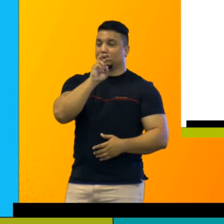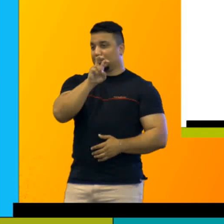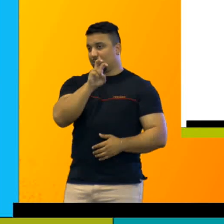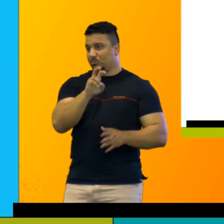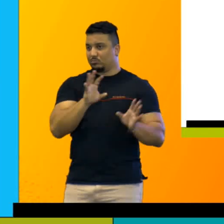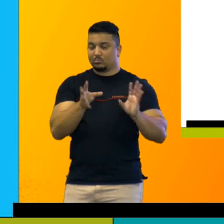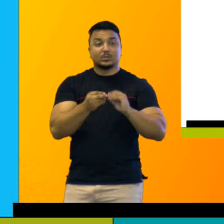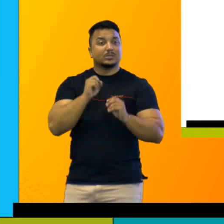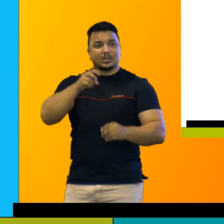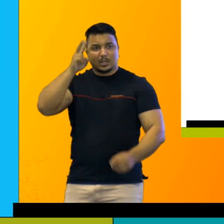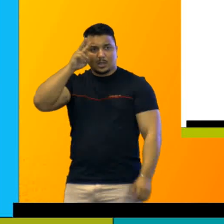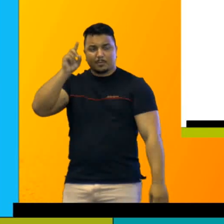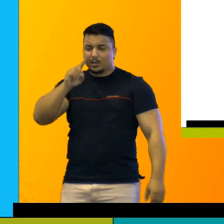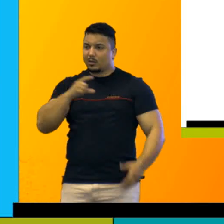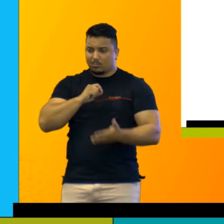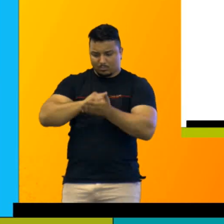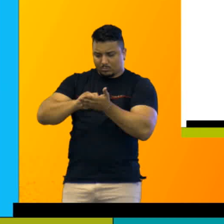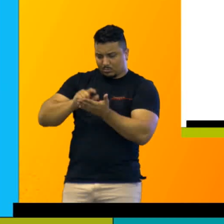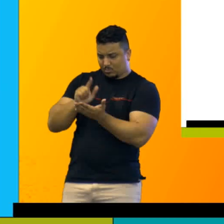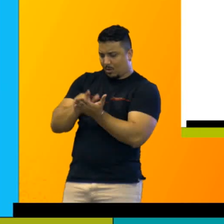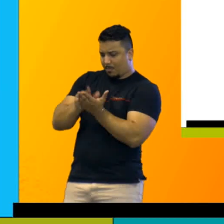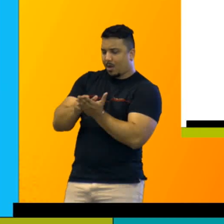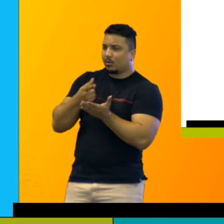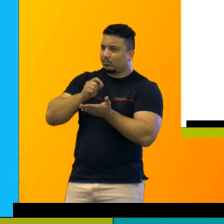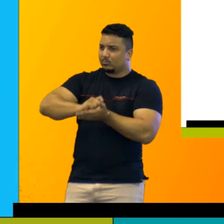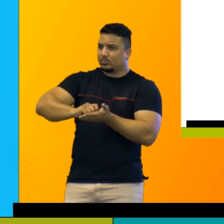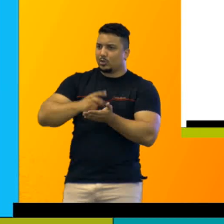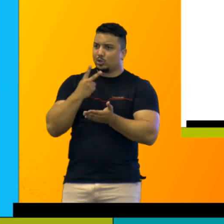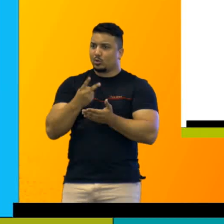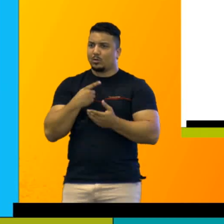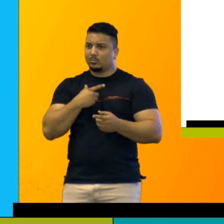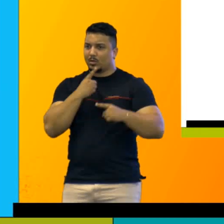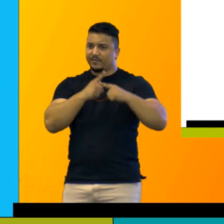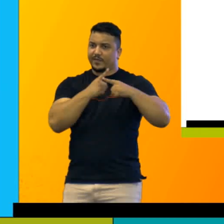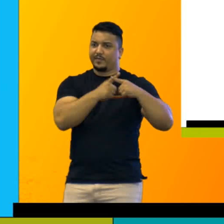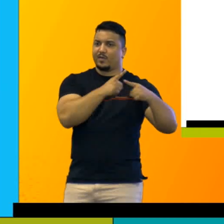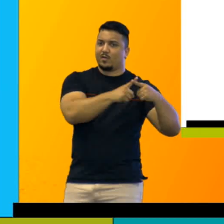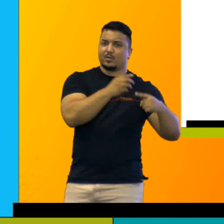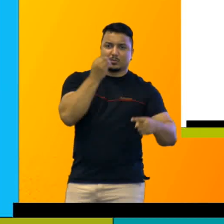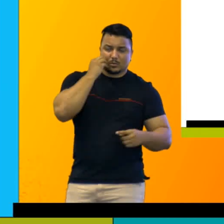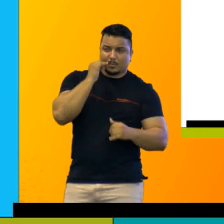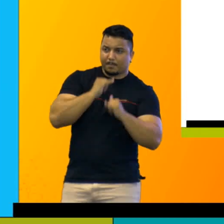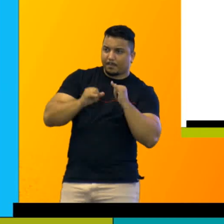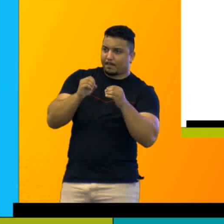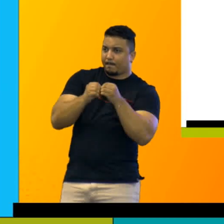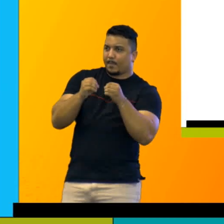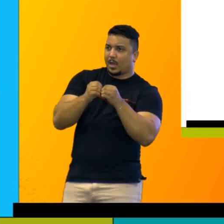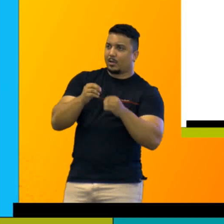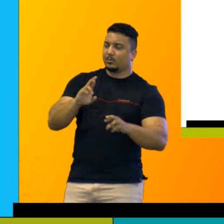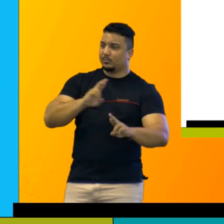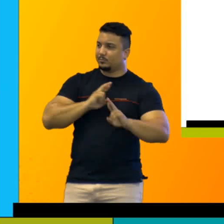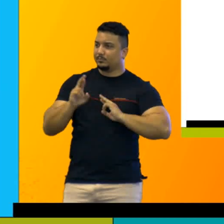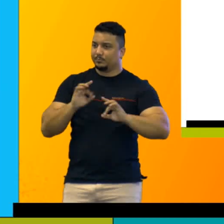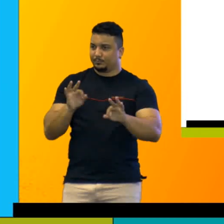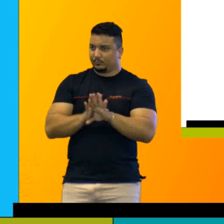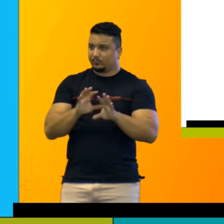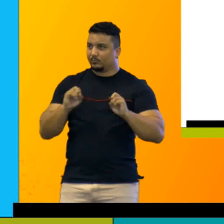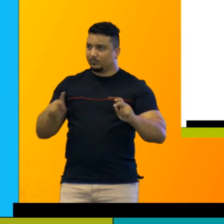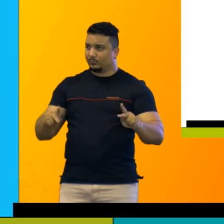não lembrar, faça no papel, bote 2 números que multiplicando, né, chegue mais próximo de cada um. Mas vamos